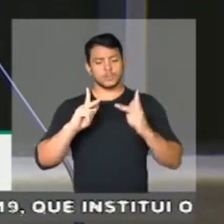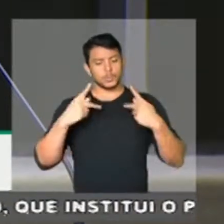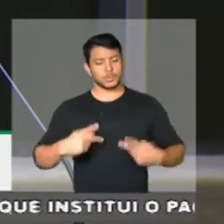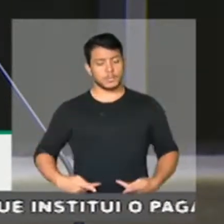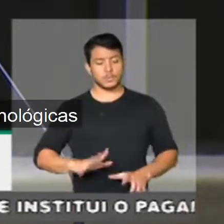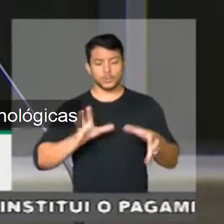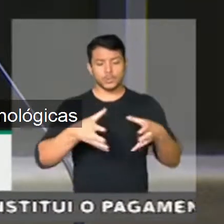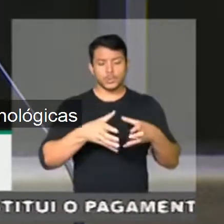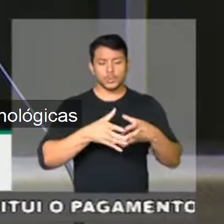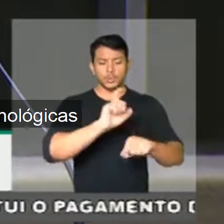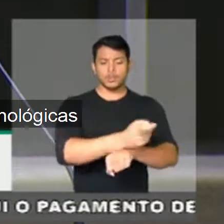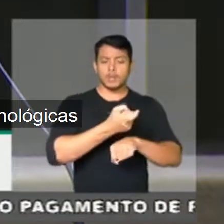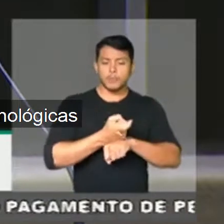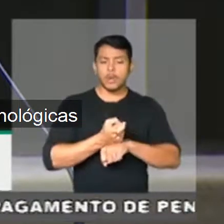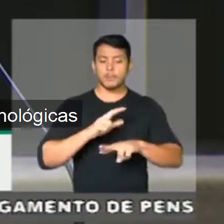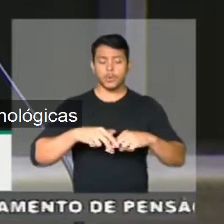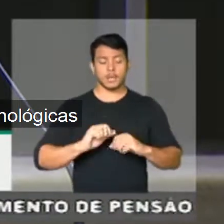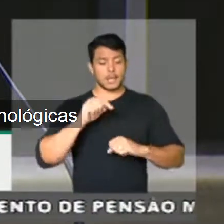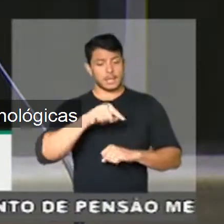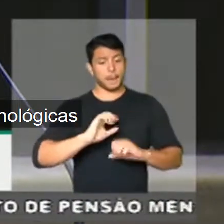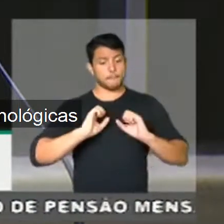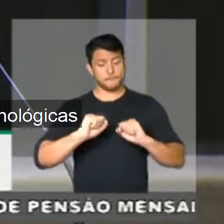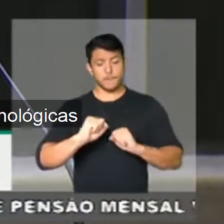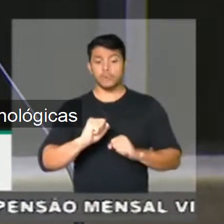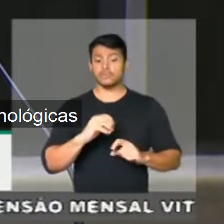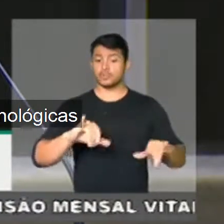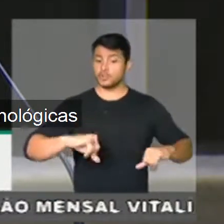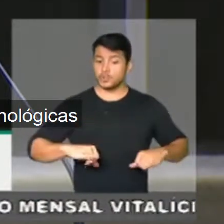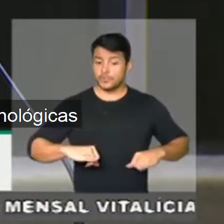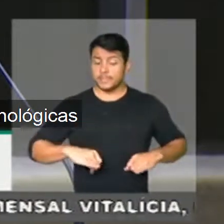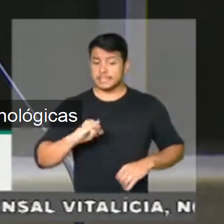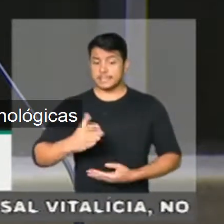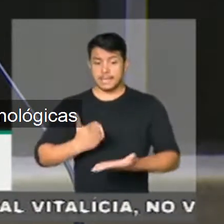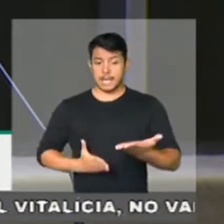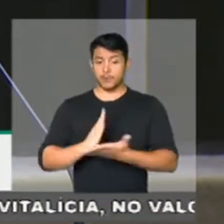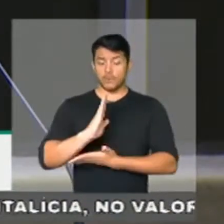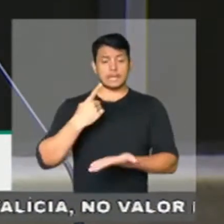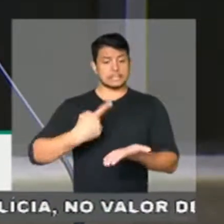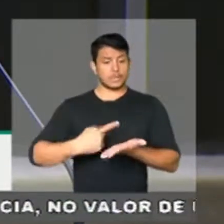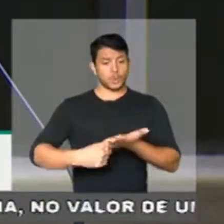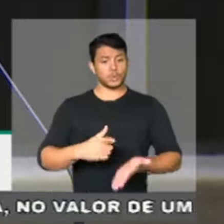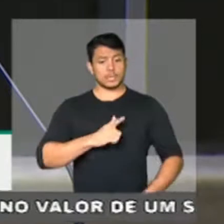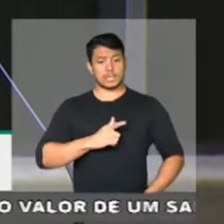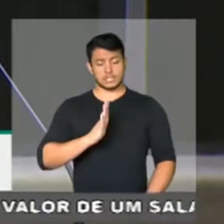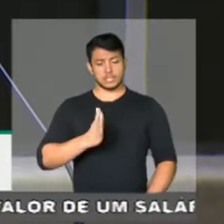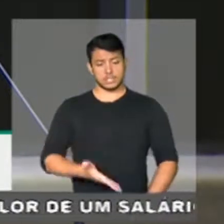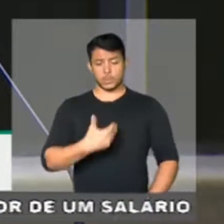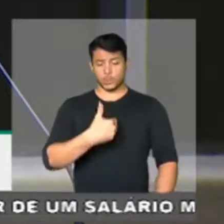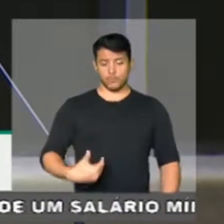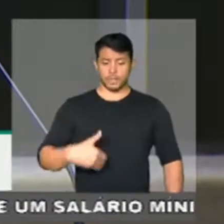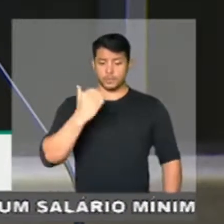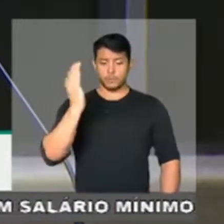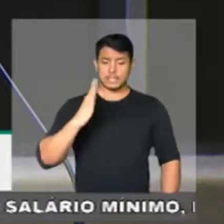no Maranhão, que poderão ser impactadas caso seja aprovado o acordo de salvaguardas tecnológicas firmado entre os governos do Brasil e